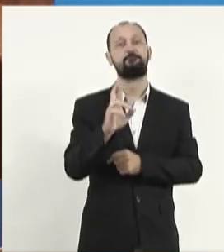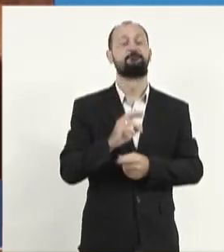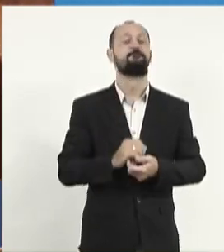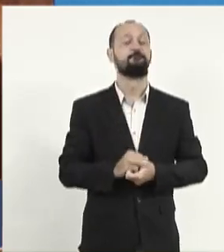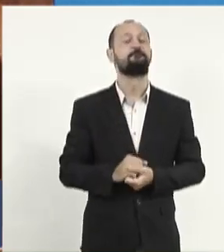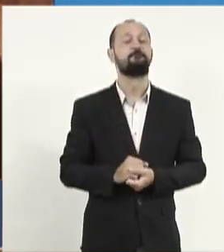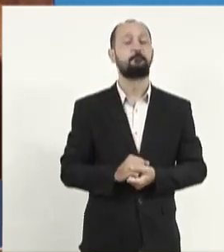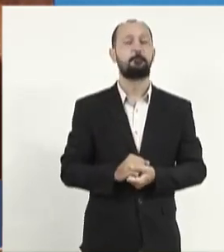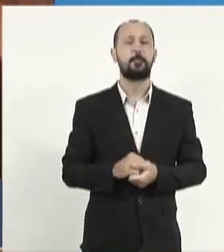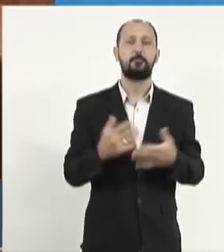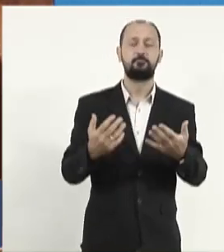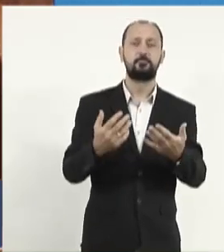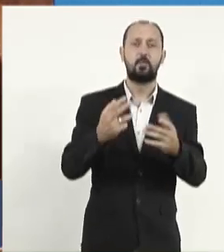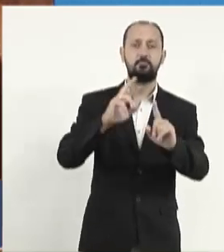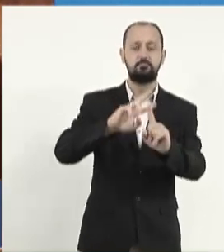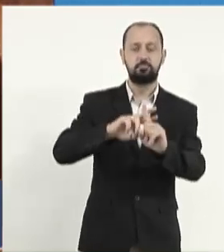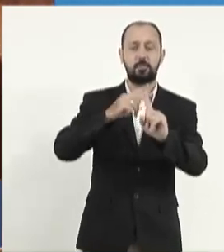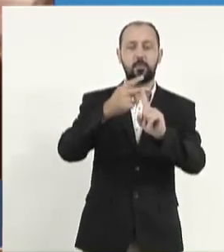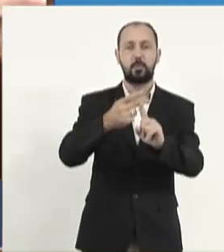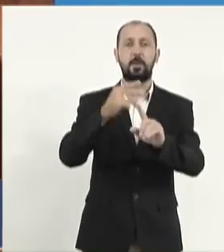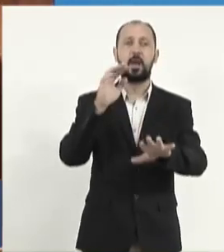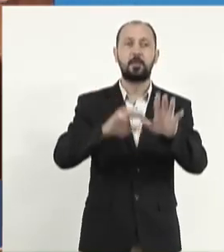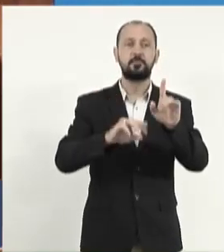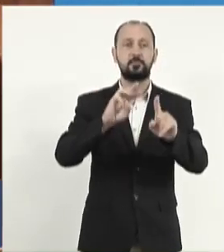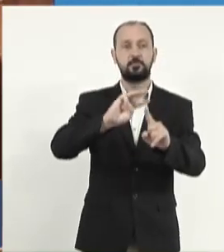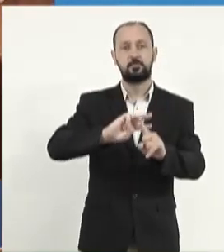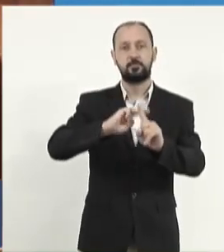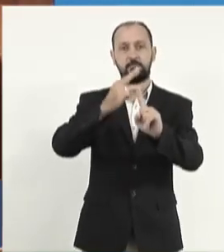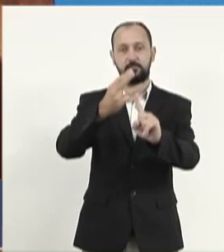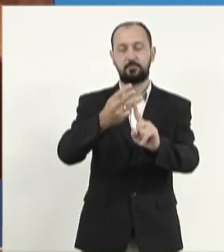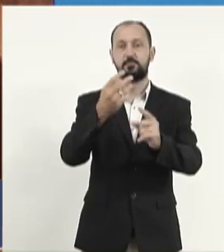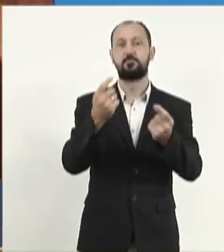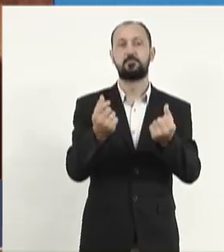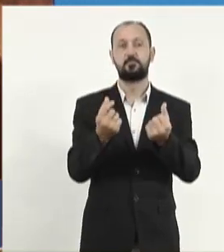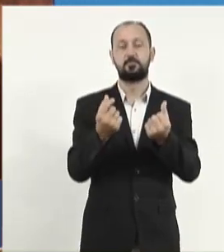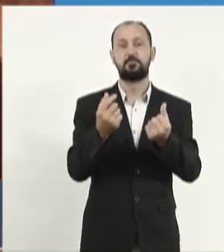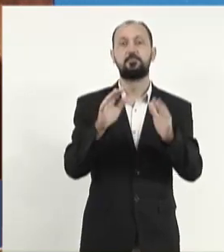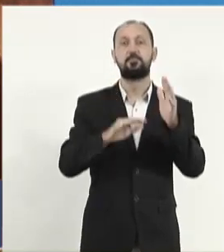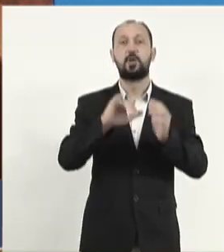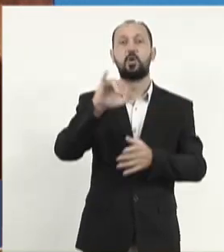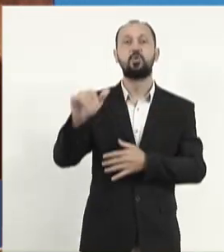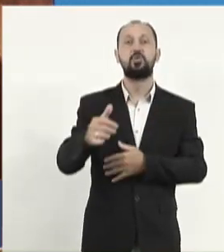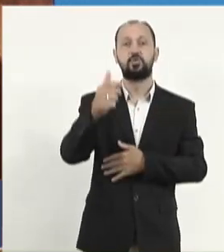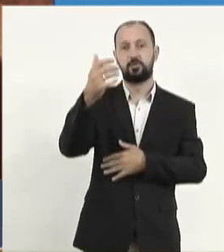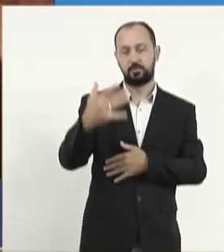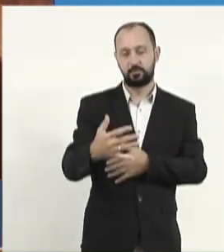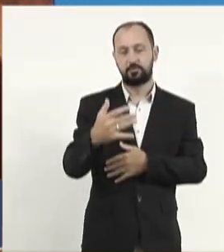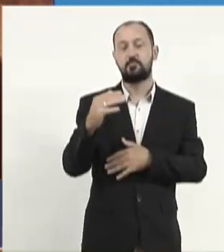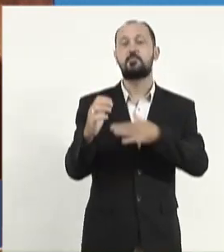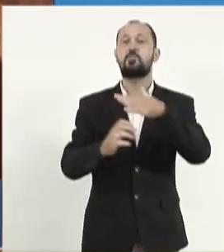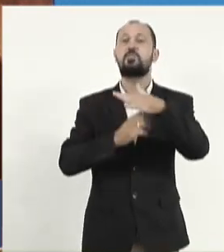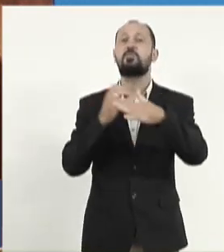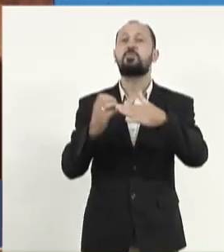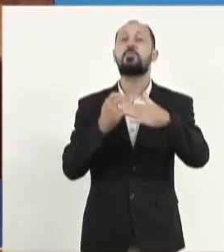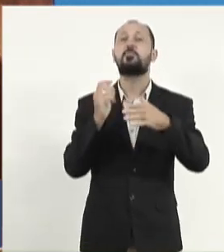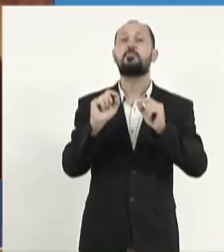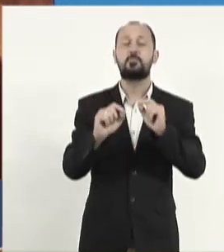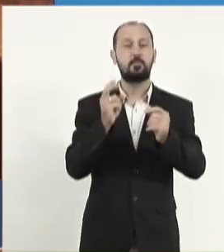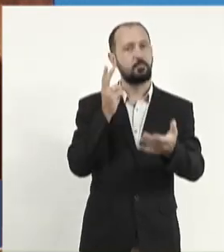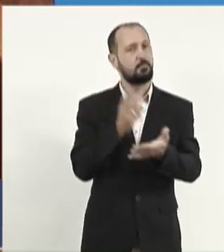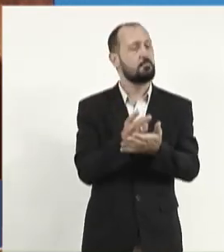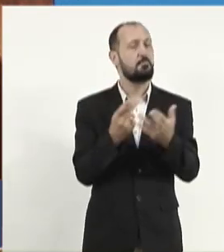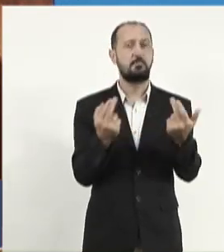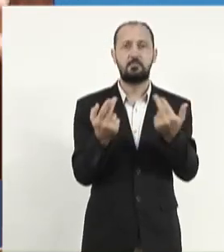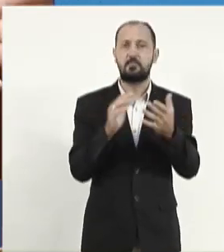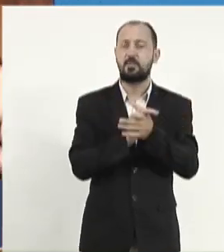R$365. Então, o dobro do valor, às vezes o triplo do valor, e a justificativa da empresa é sempre a